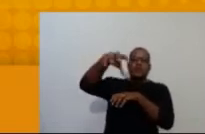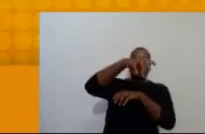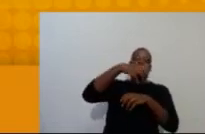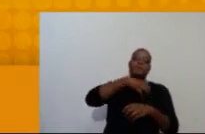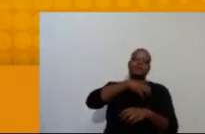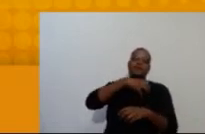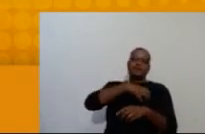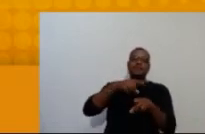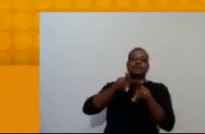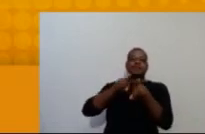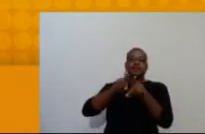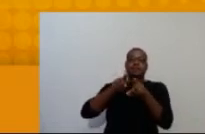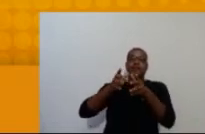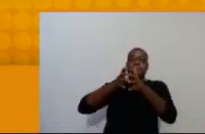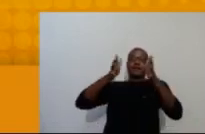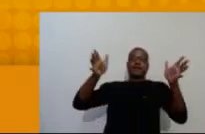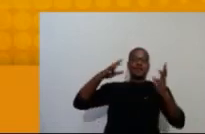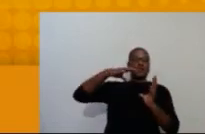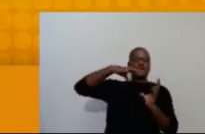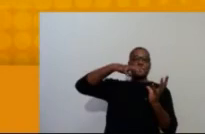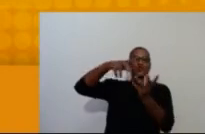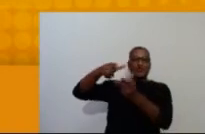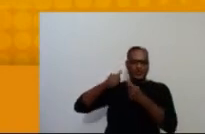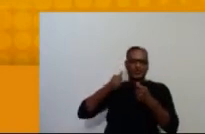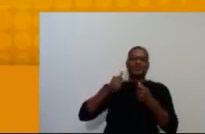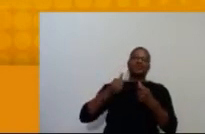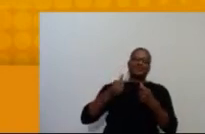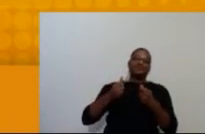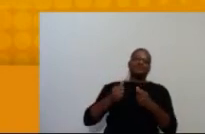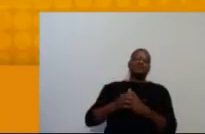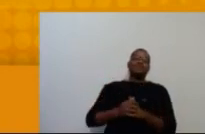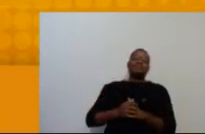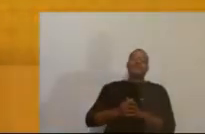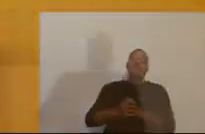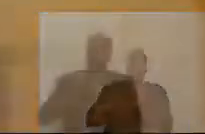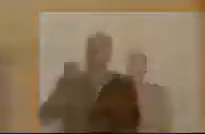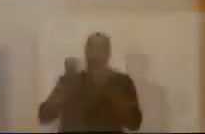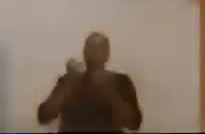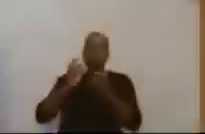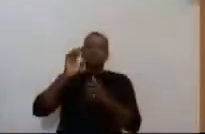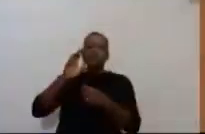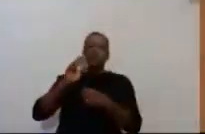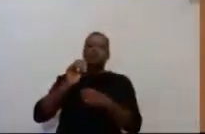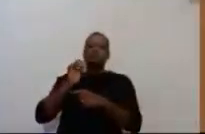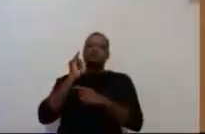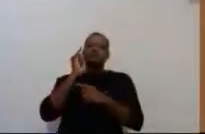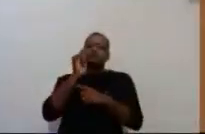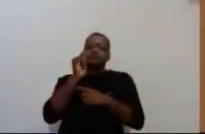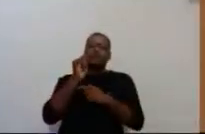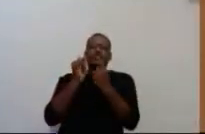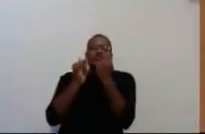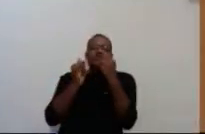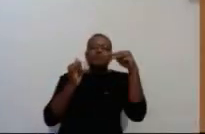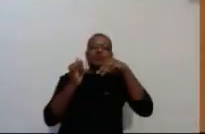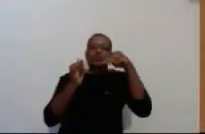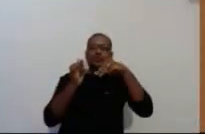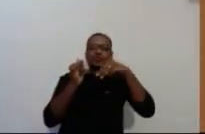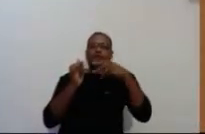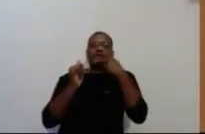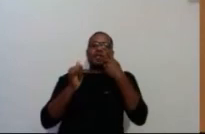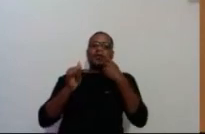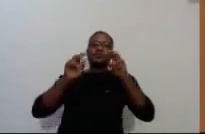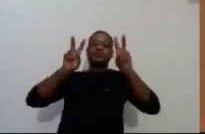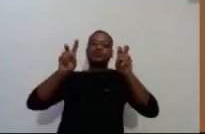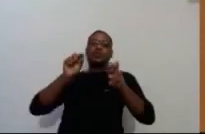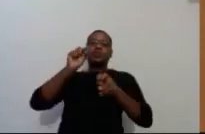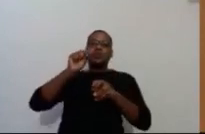vocês falaram. Eu só queria aproveitar um minutinho e falar sobre o Senac Recomenda, que é um projeto